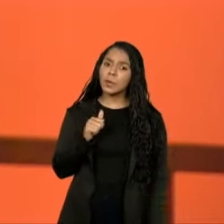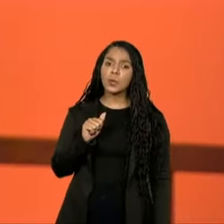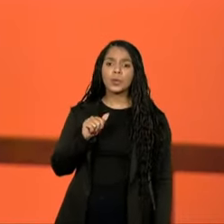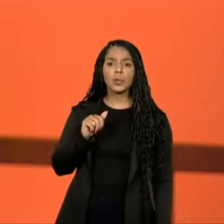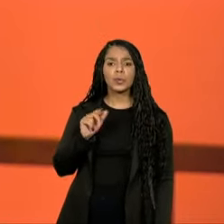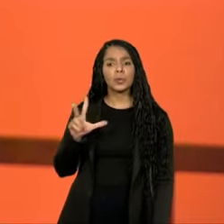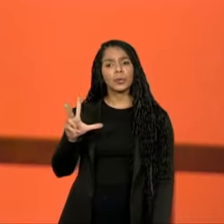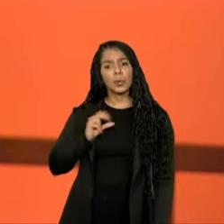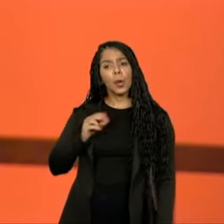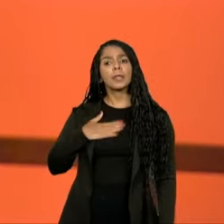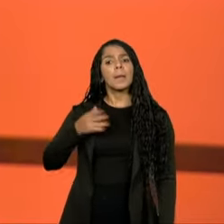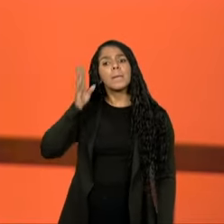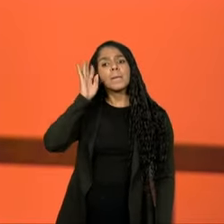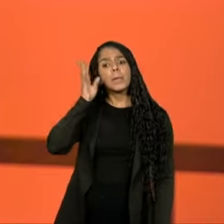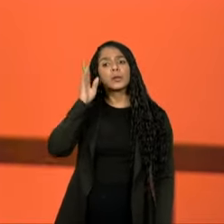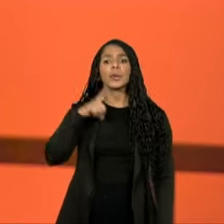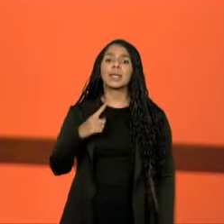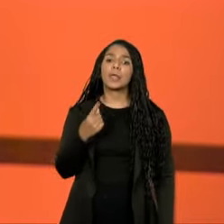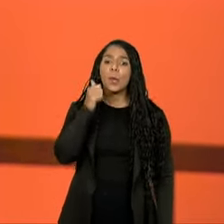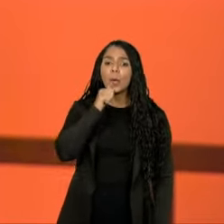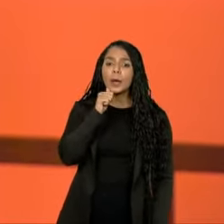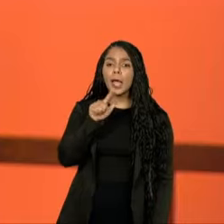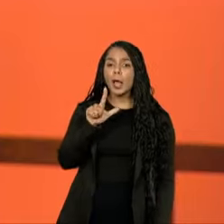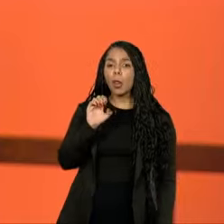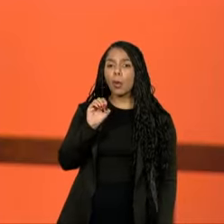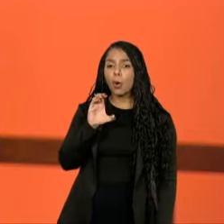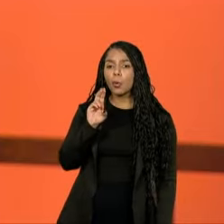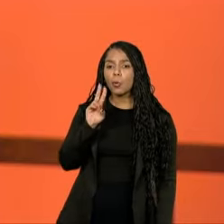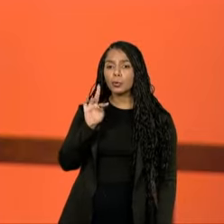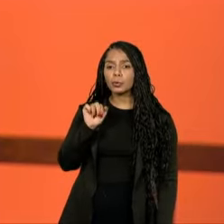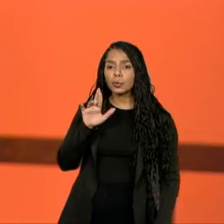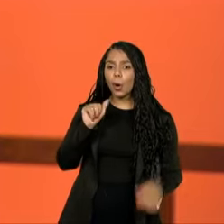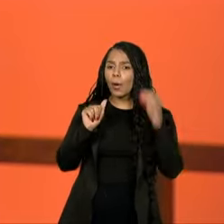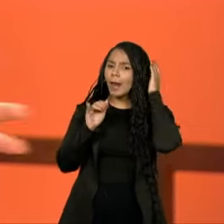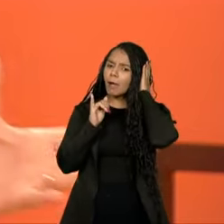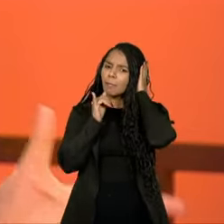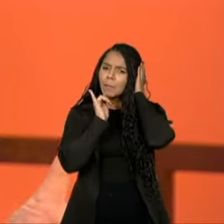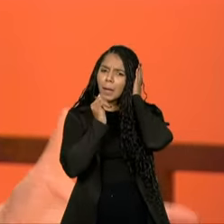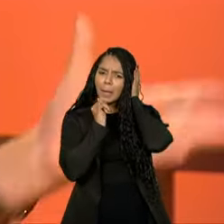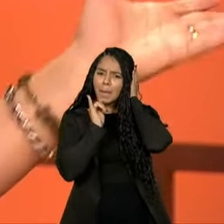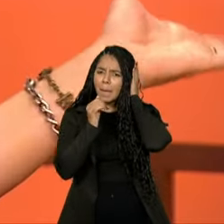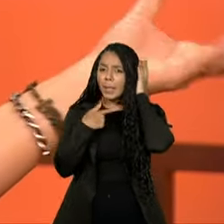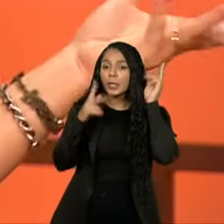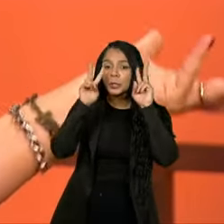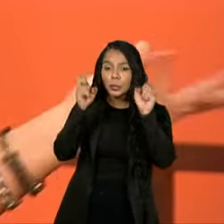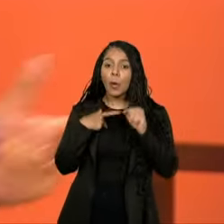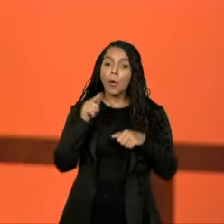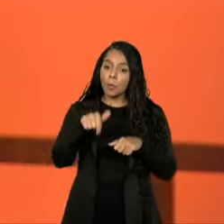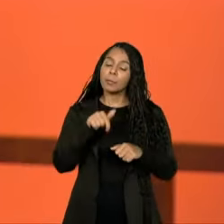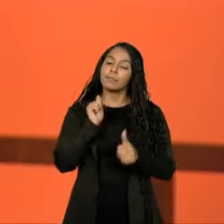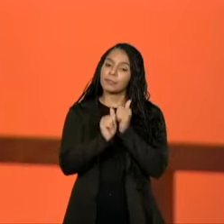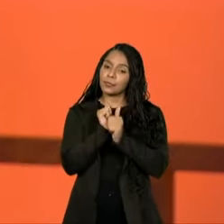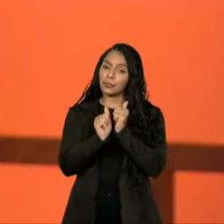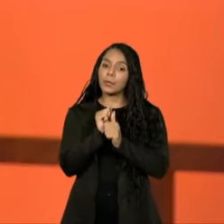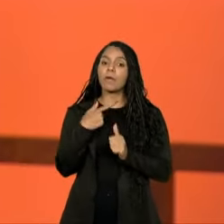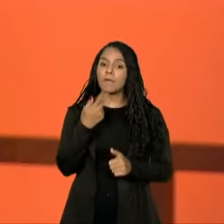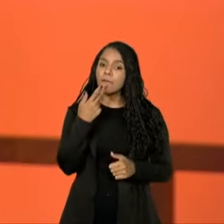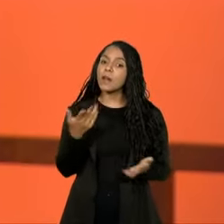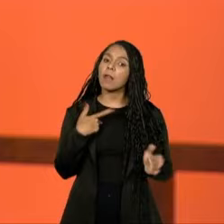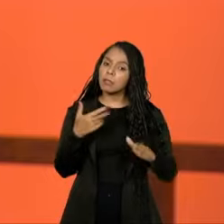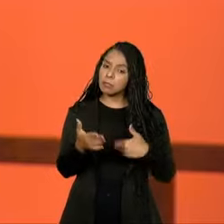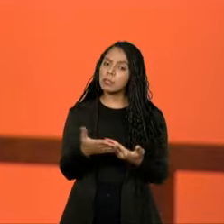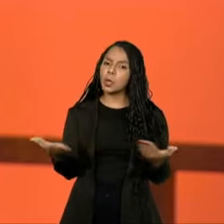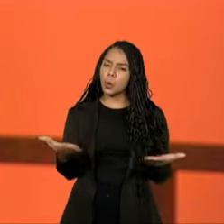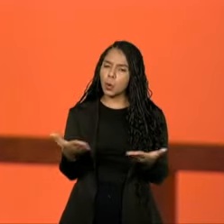meu sonho é ter uma mulher locutora. E eu encontrei essa pessoa. Nossa. Eu falei, cara, não, mas eu falo até hoje, esses dias, né? Porque é